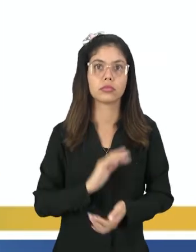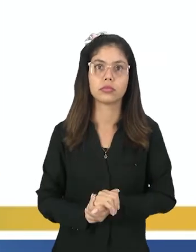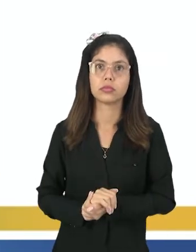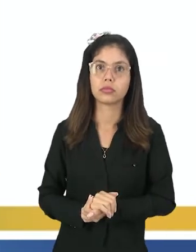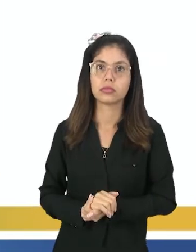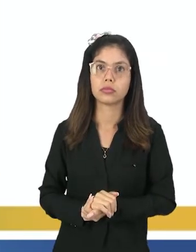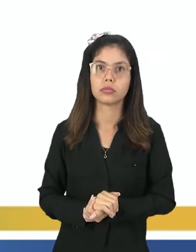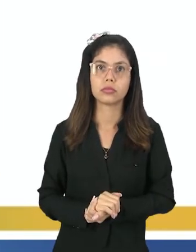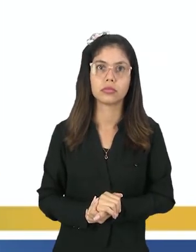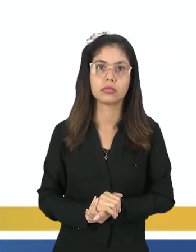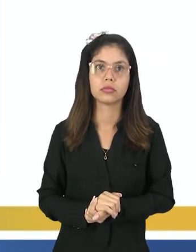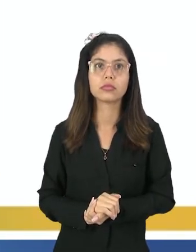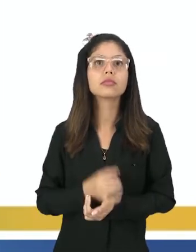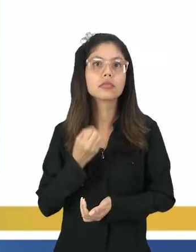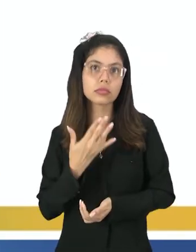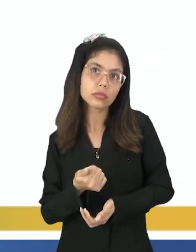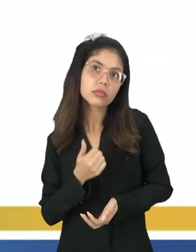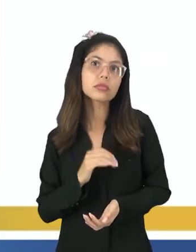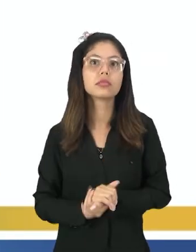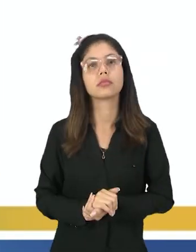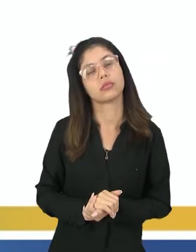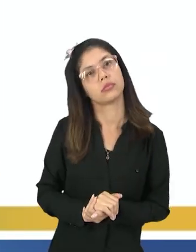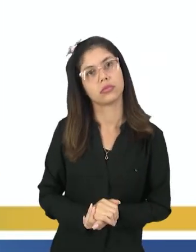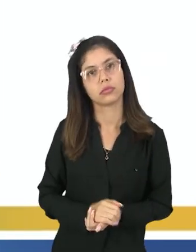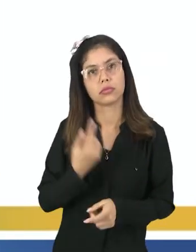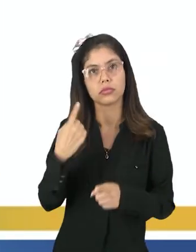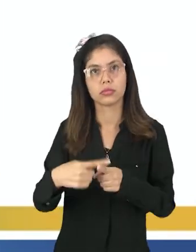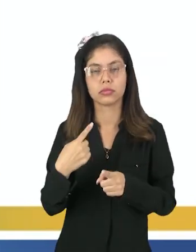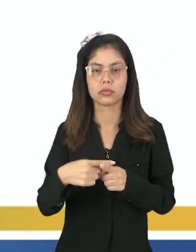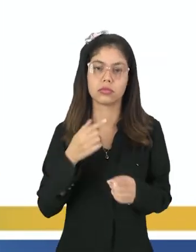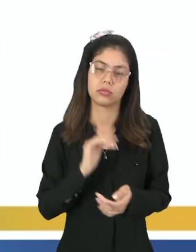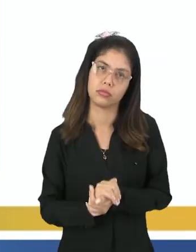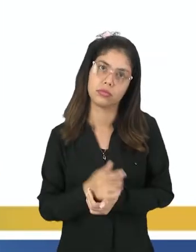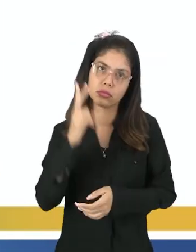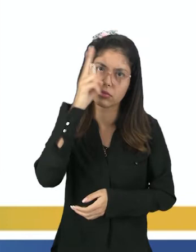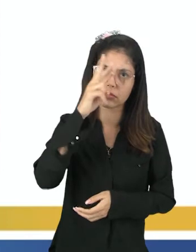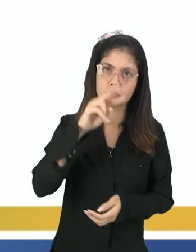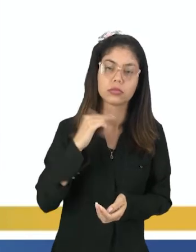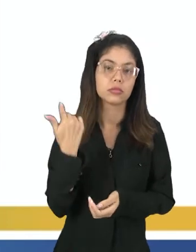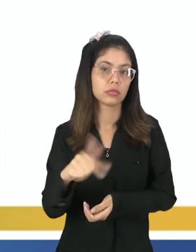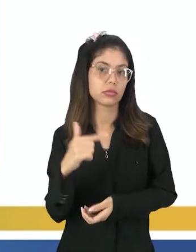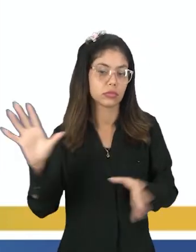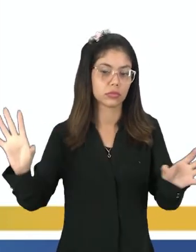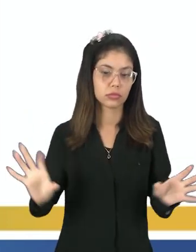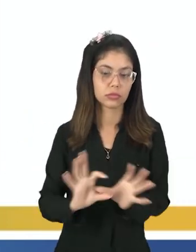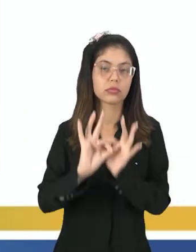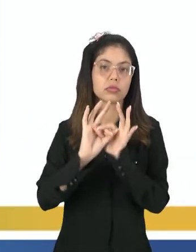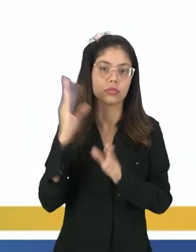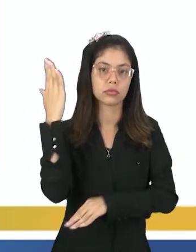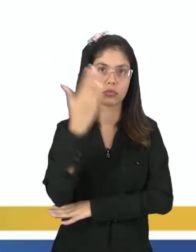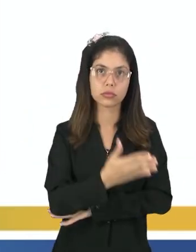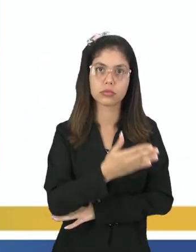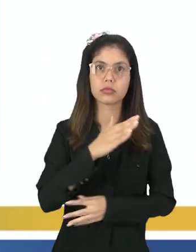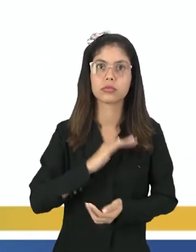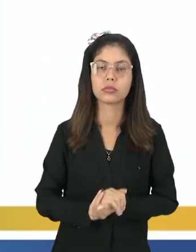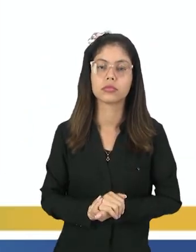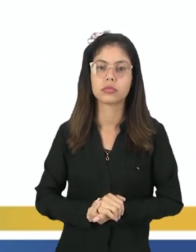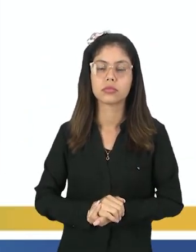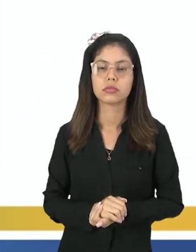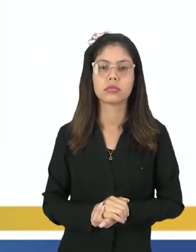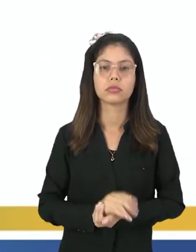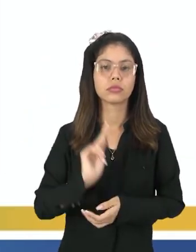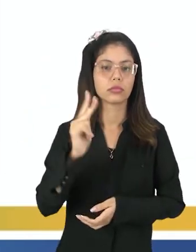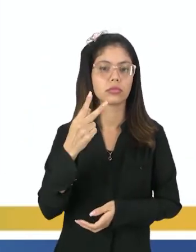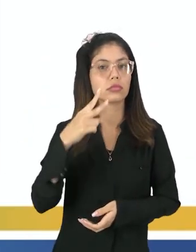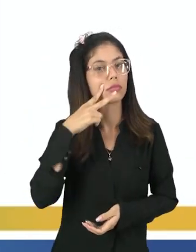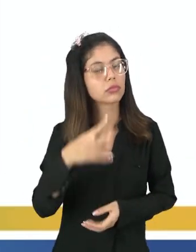e sais minerais, tá? Por que água e sais minerais? Porque lembra que não vai ter uma ligação direta aí com o hidrogênio,